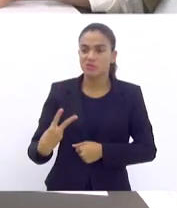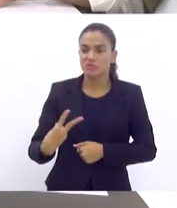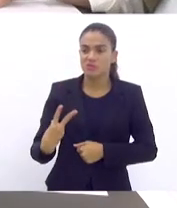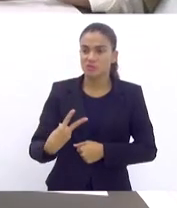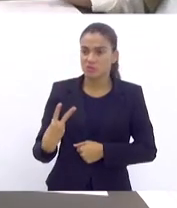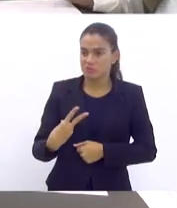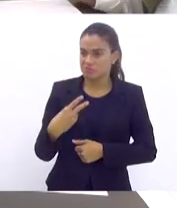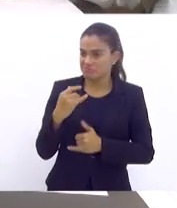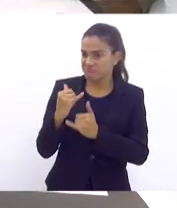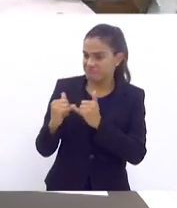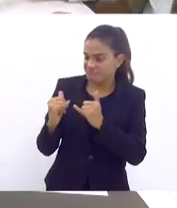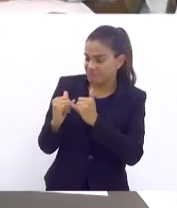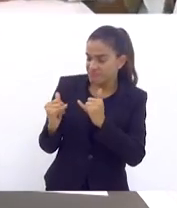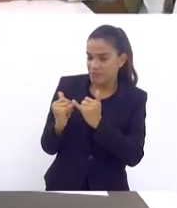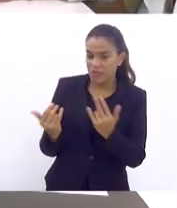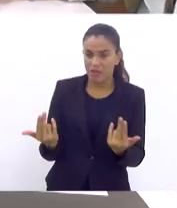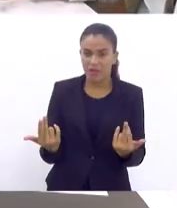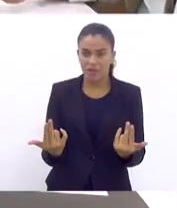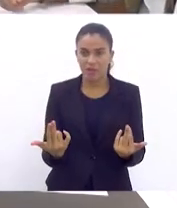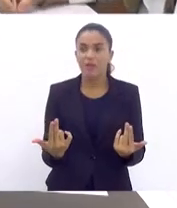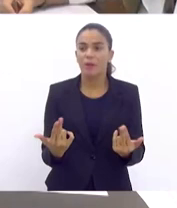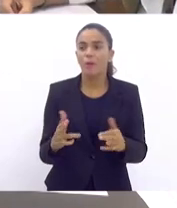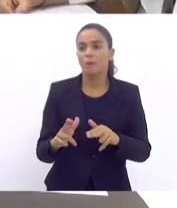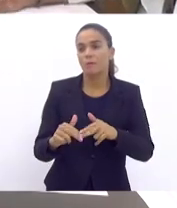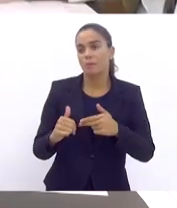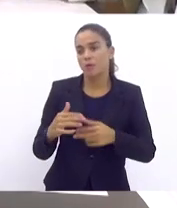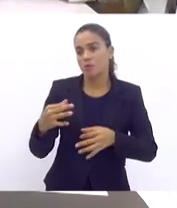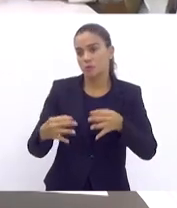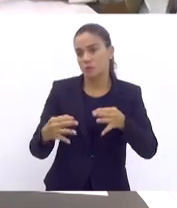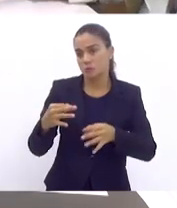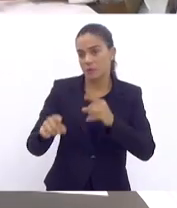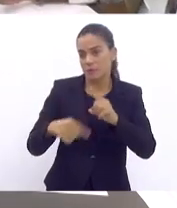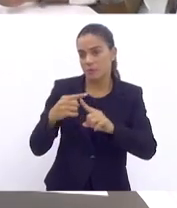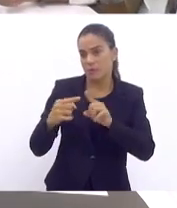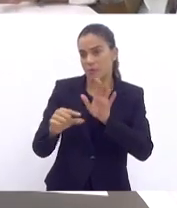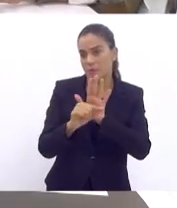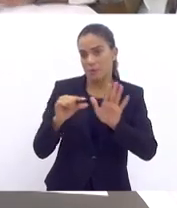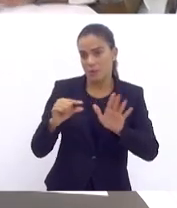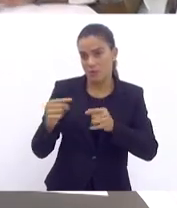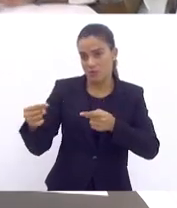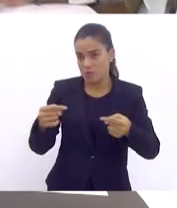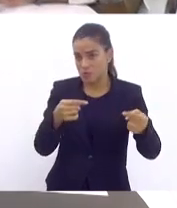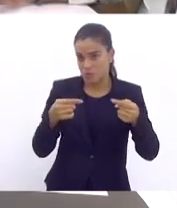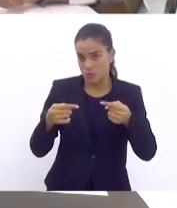semelhança né então por isso que a juridicidade com emenda